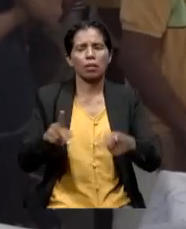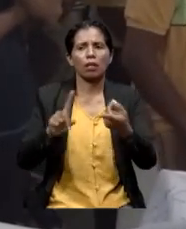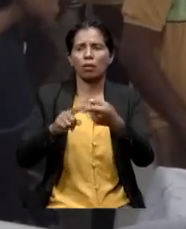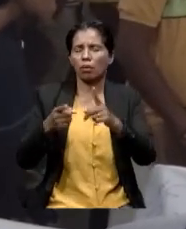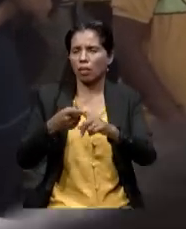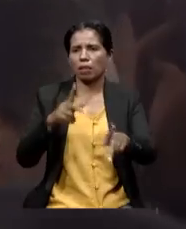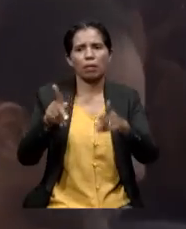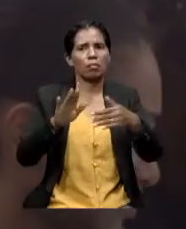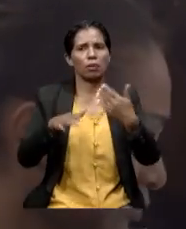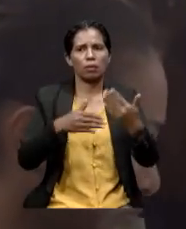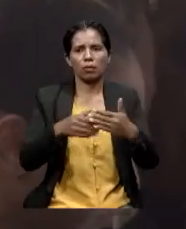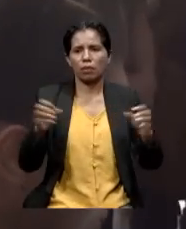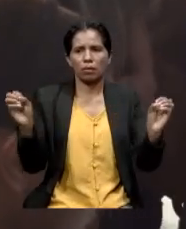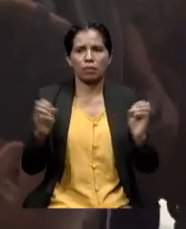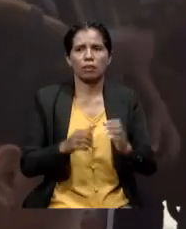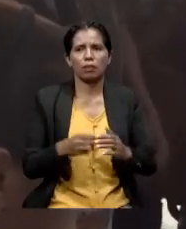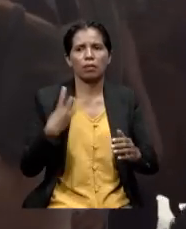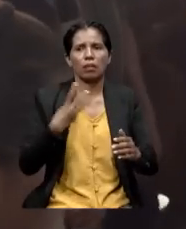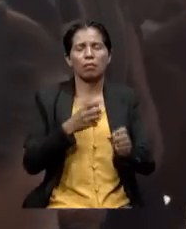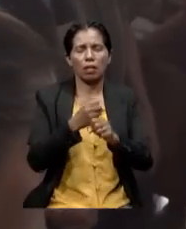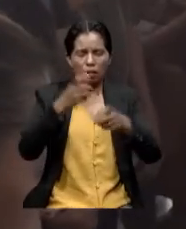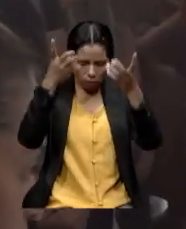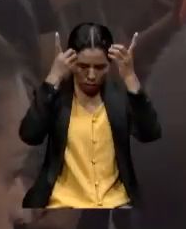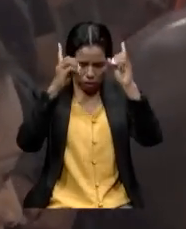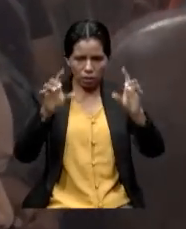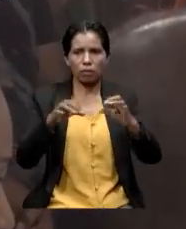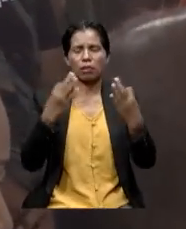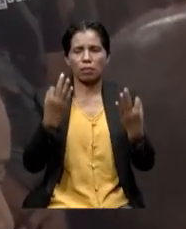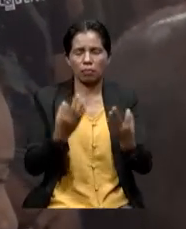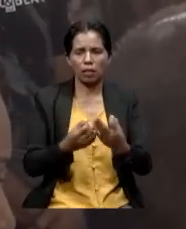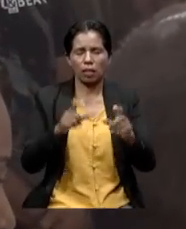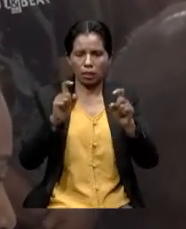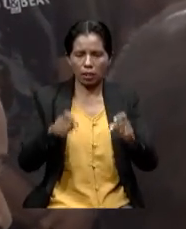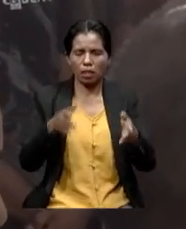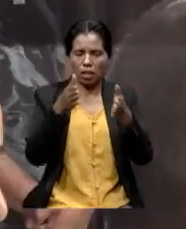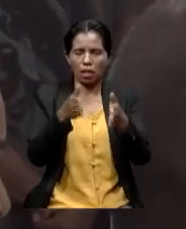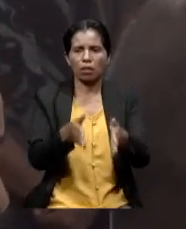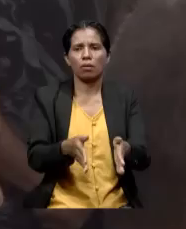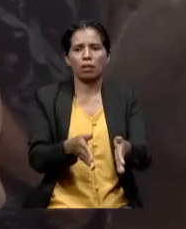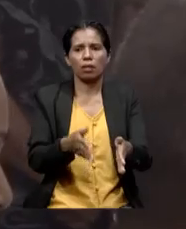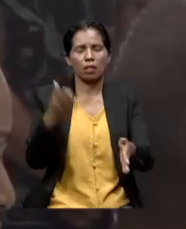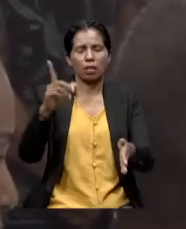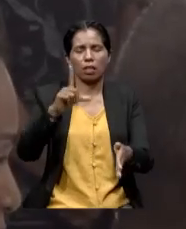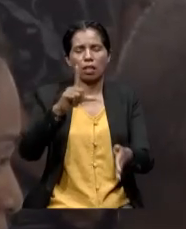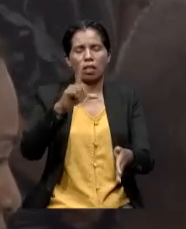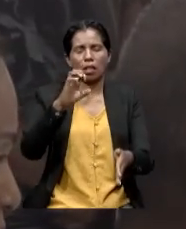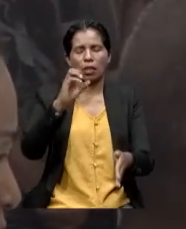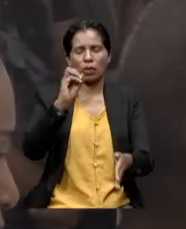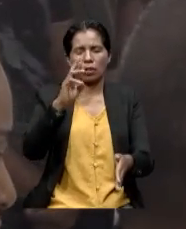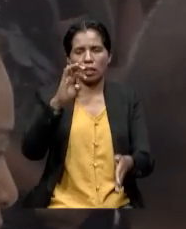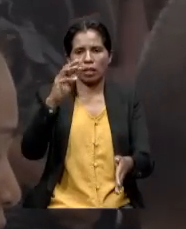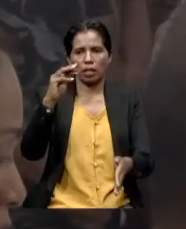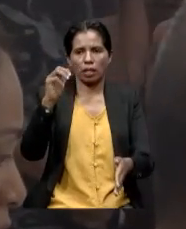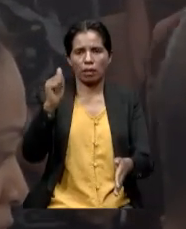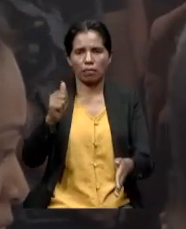e inimigos. A minha rala decisão família nia, tem que acolher a Leorema, também a Leorema, mas